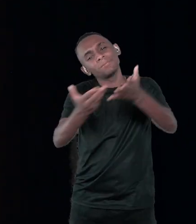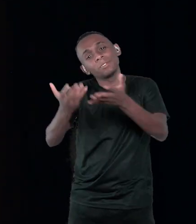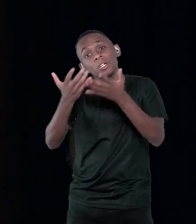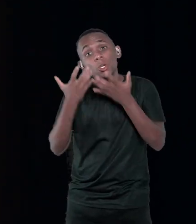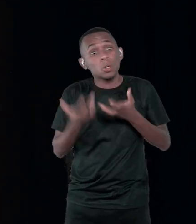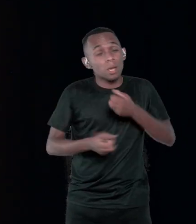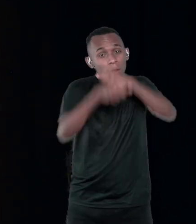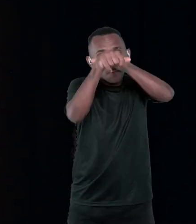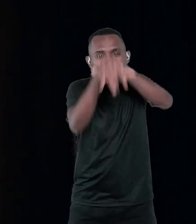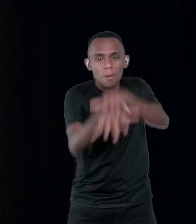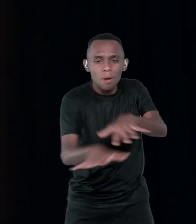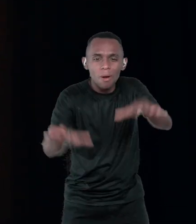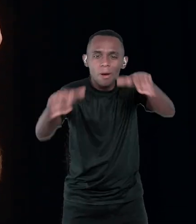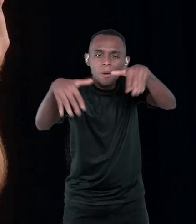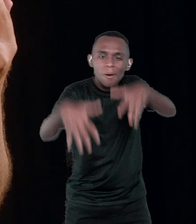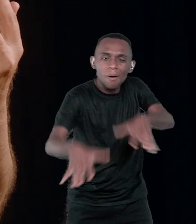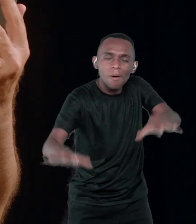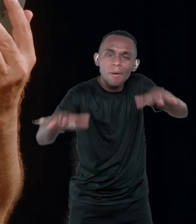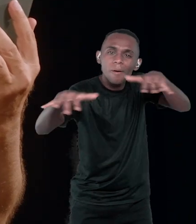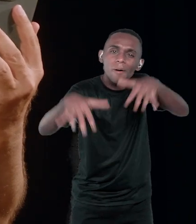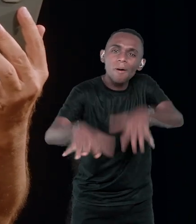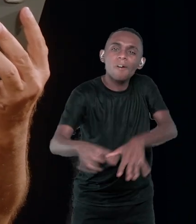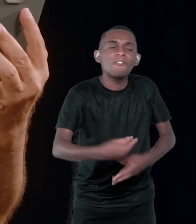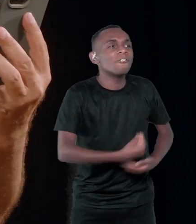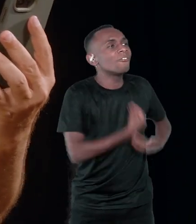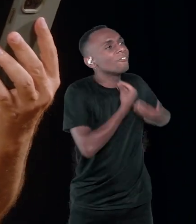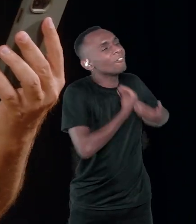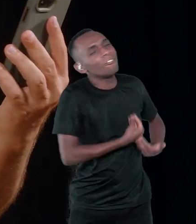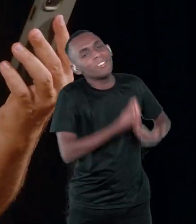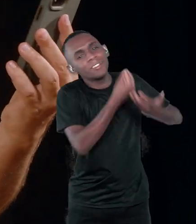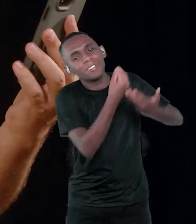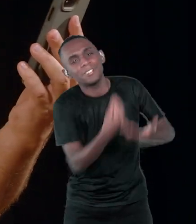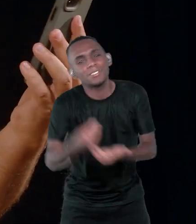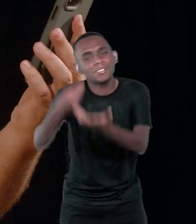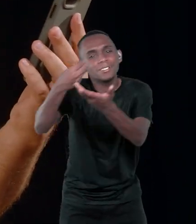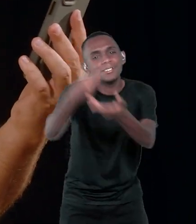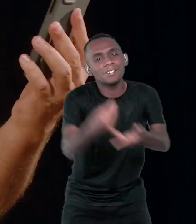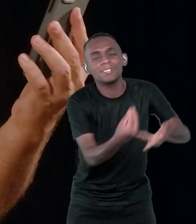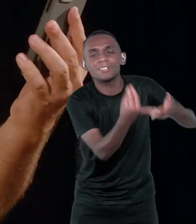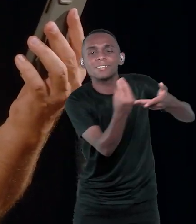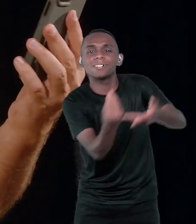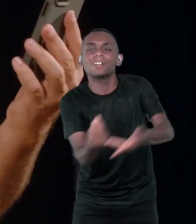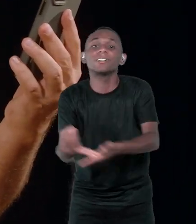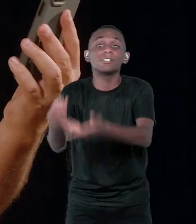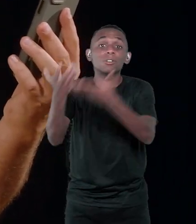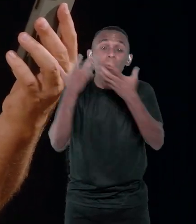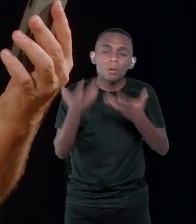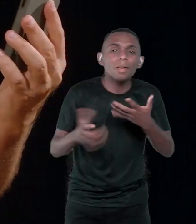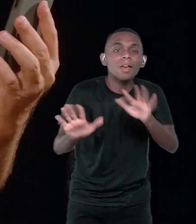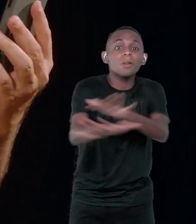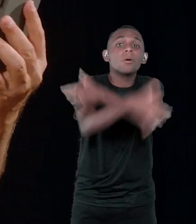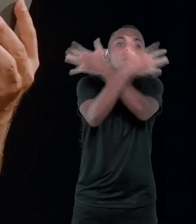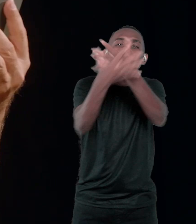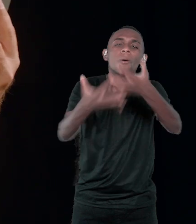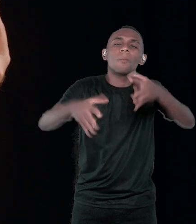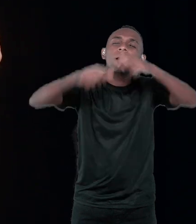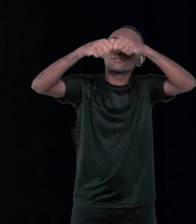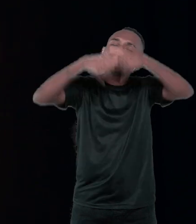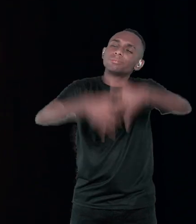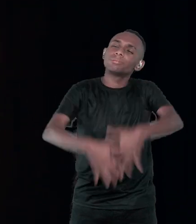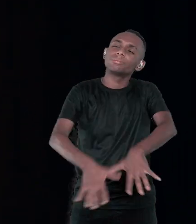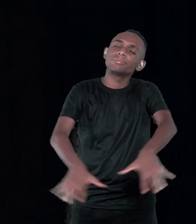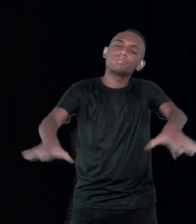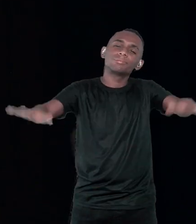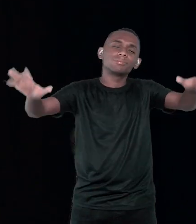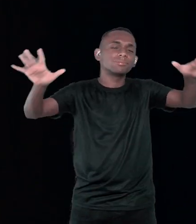e jorrar, quero a vida levar. Quero e preciso desaguar. Quero chegar ao mar e me espraiar. Me